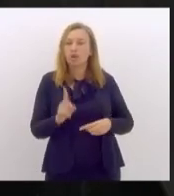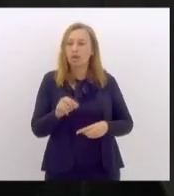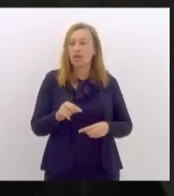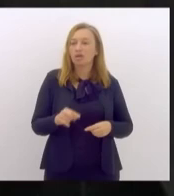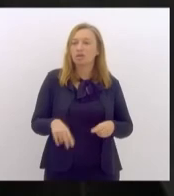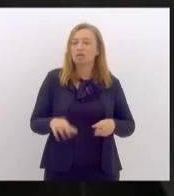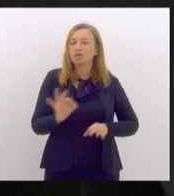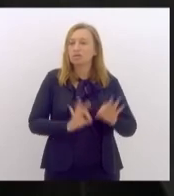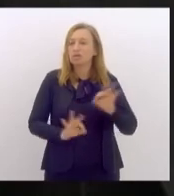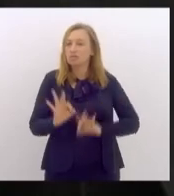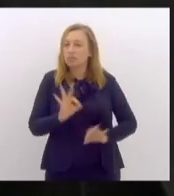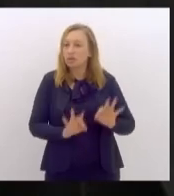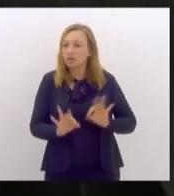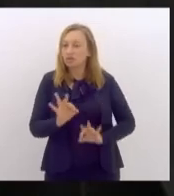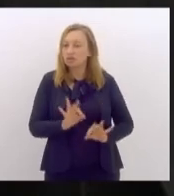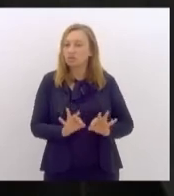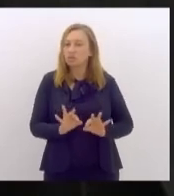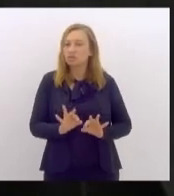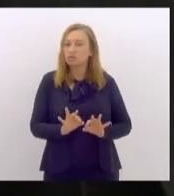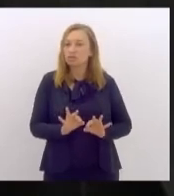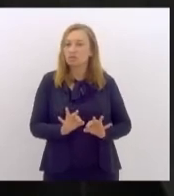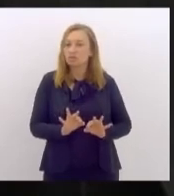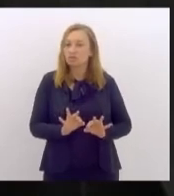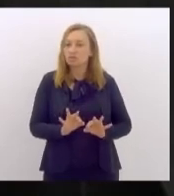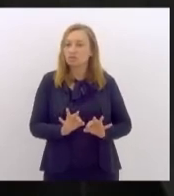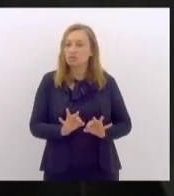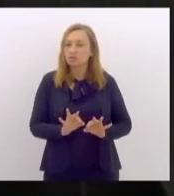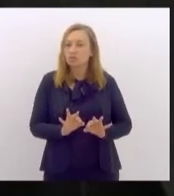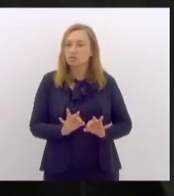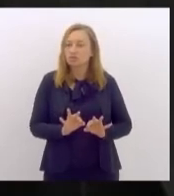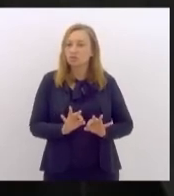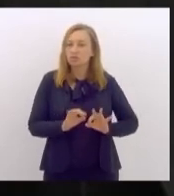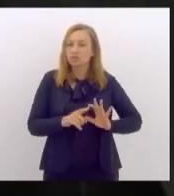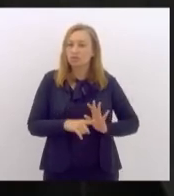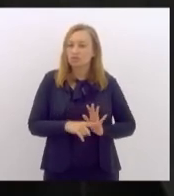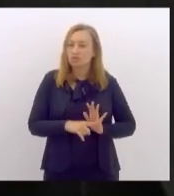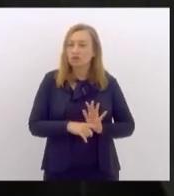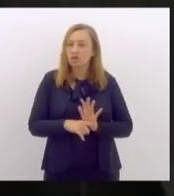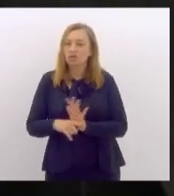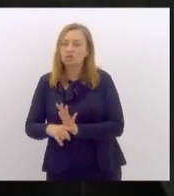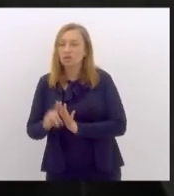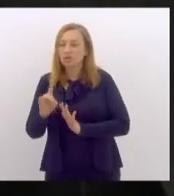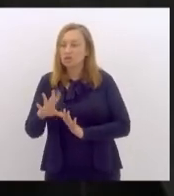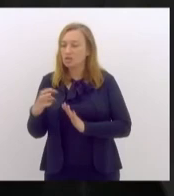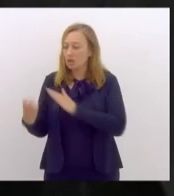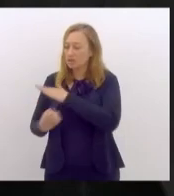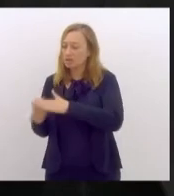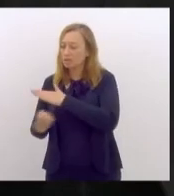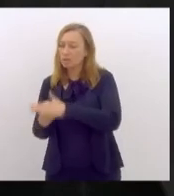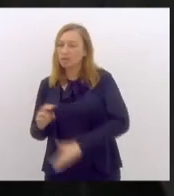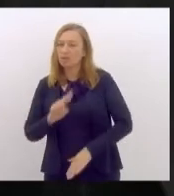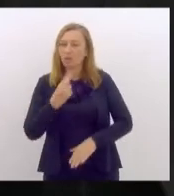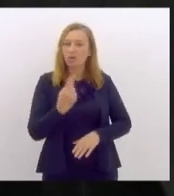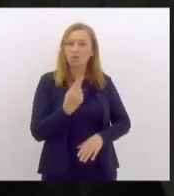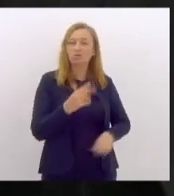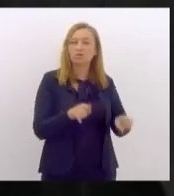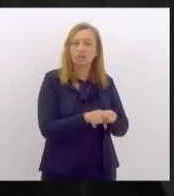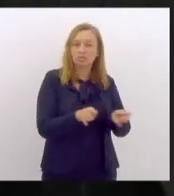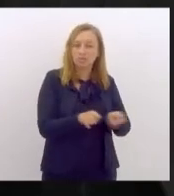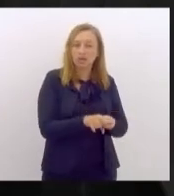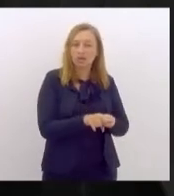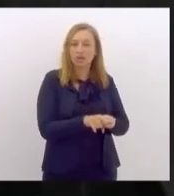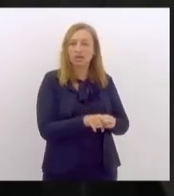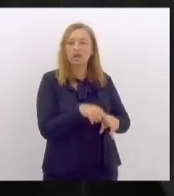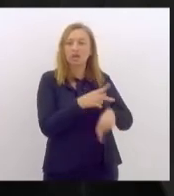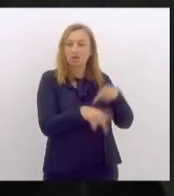plano perpassa pelo lucro das grandes empresas Ou pelo direito a renda na mão do Trabalhador ou